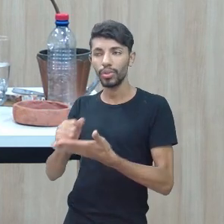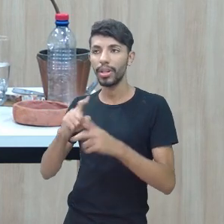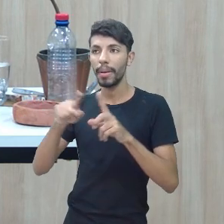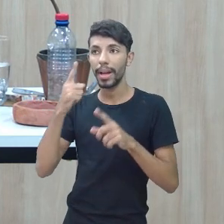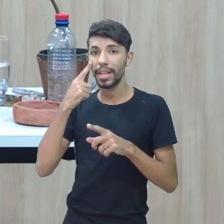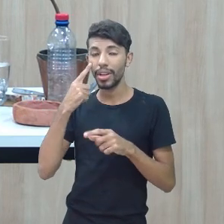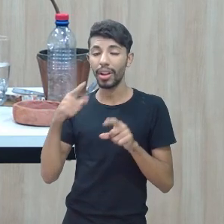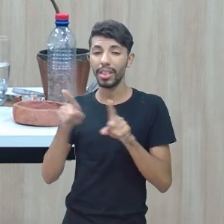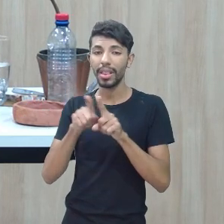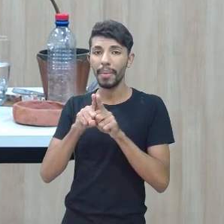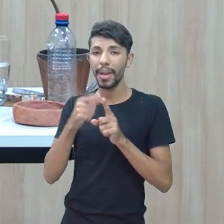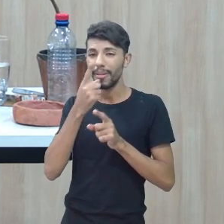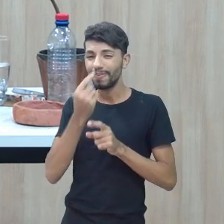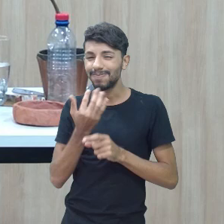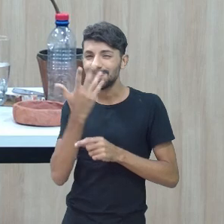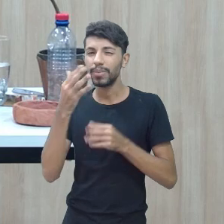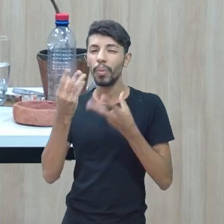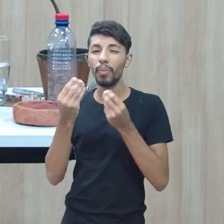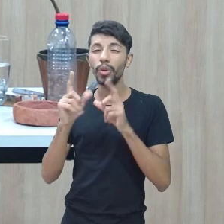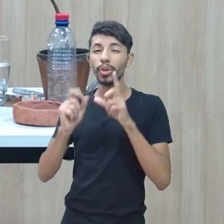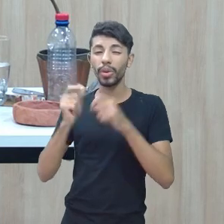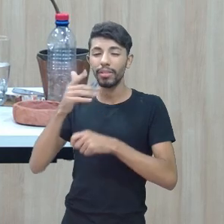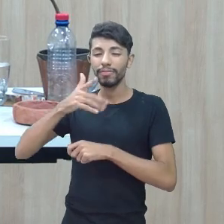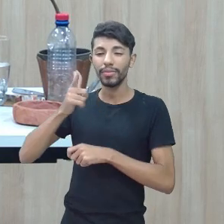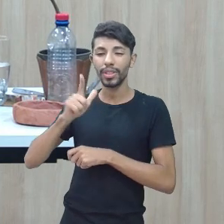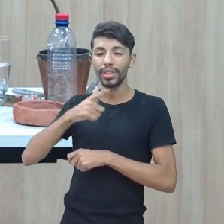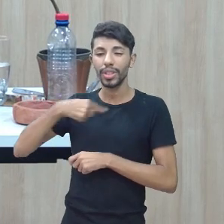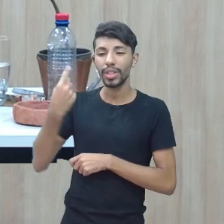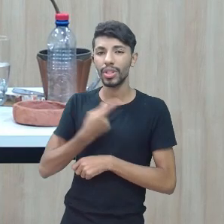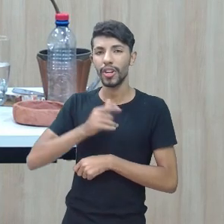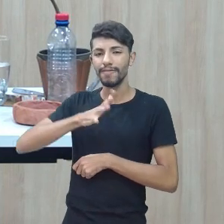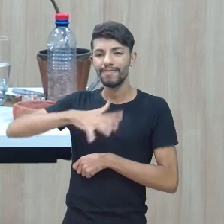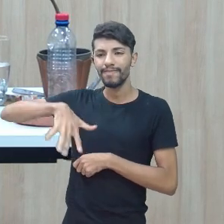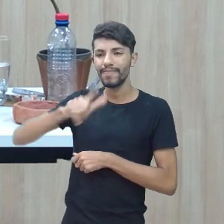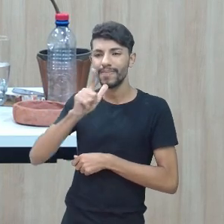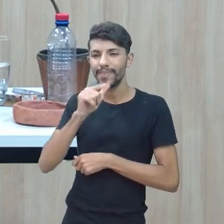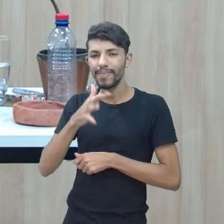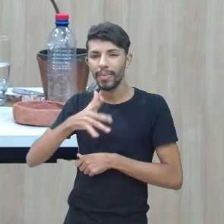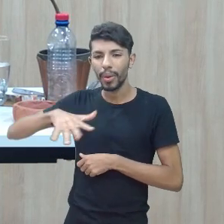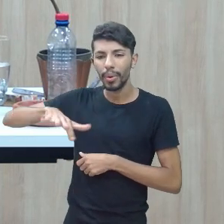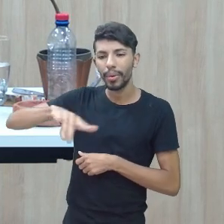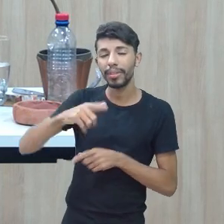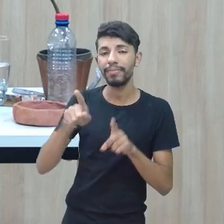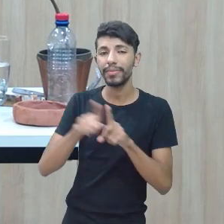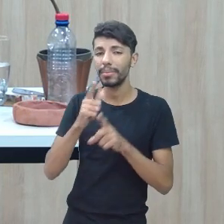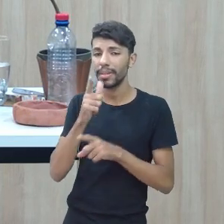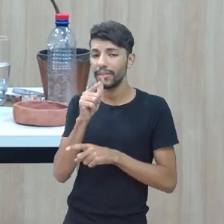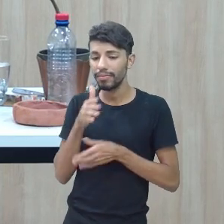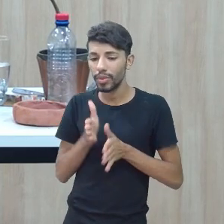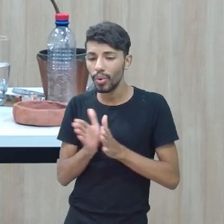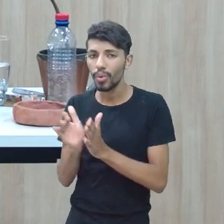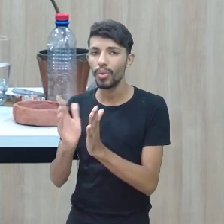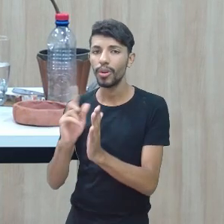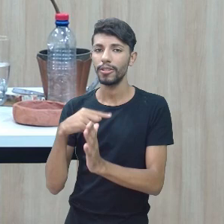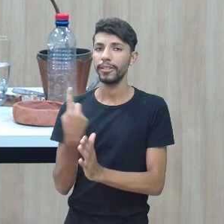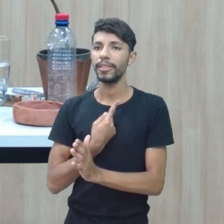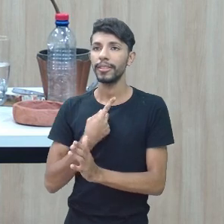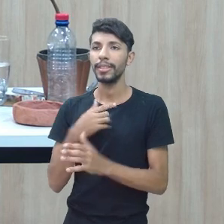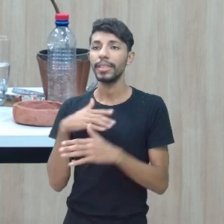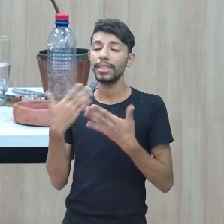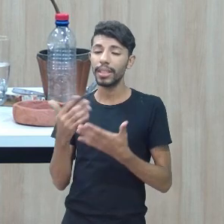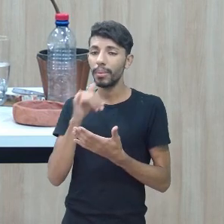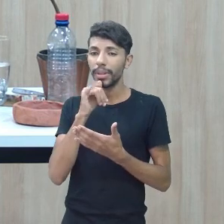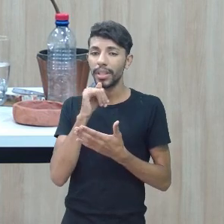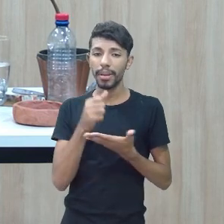nossos ambientes aquáticos. Por quê? Aí a gente vai ver que eles traz também, para trazer esse benefício lá para a nossa cozinha,